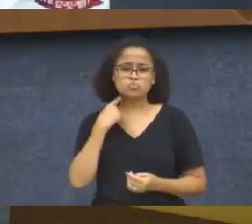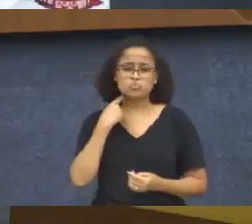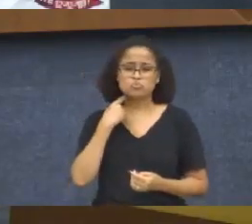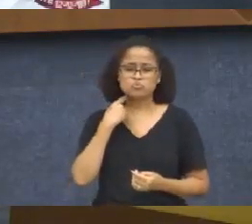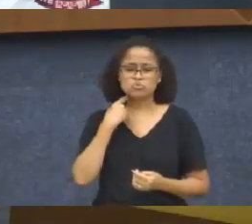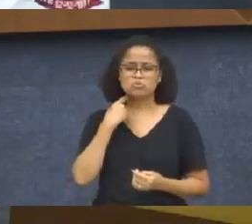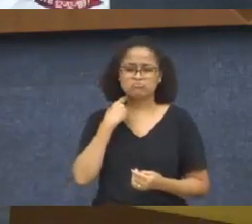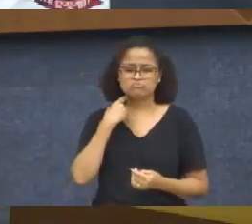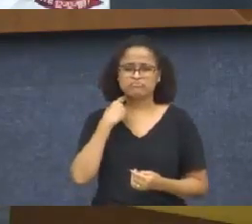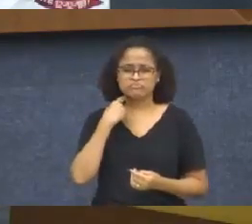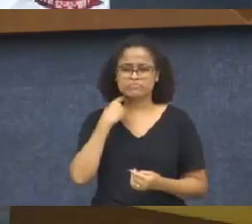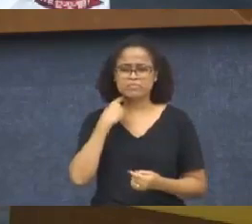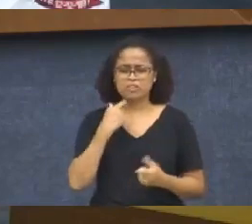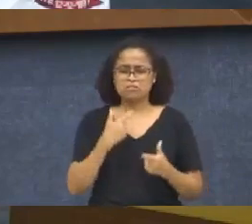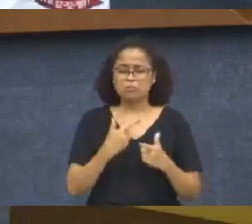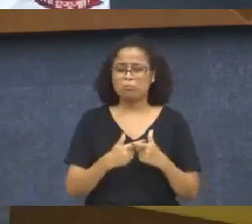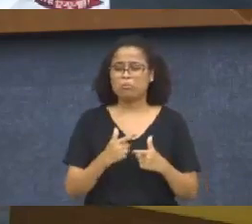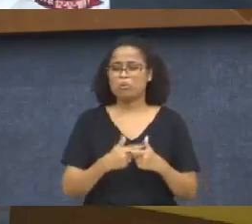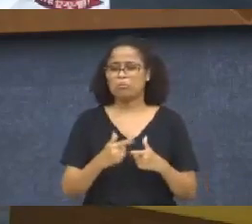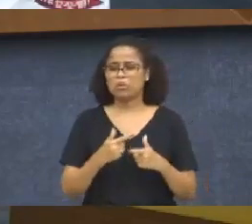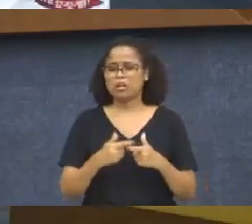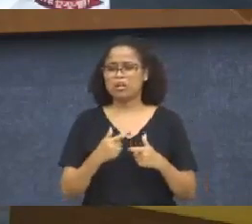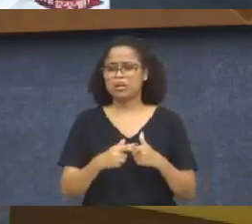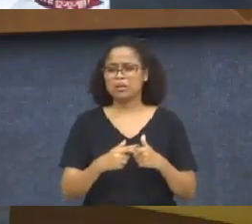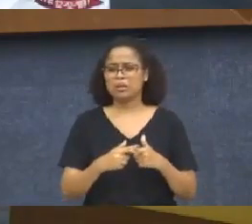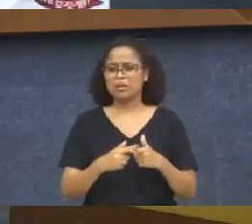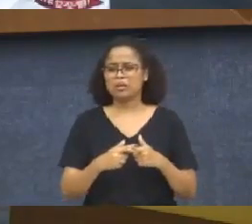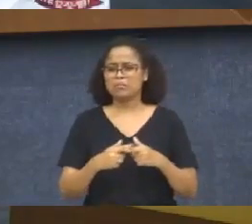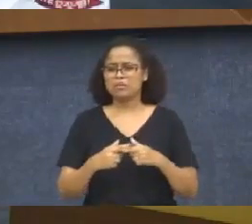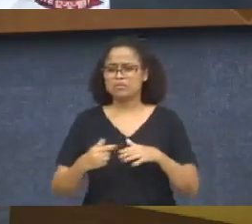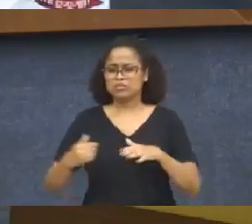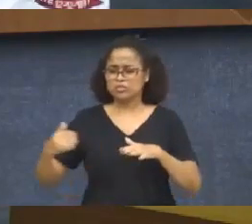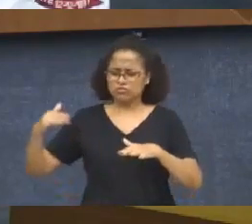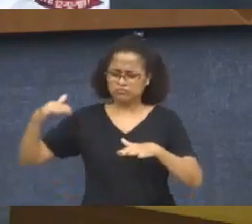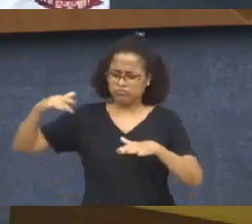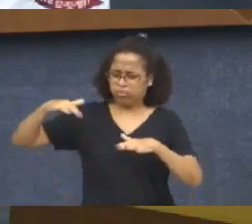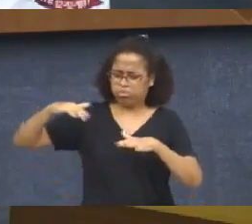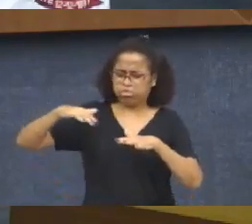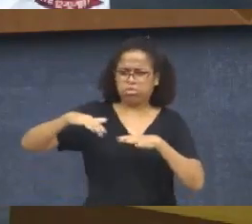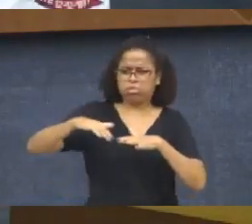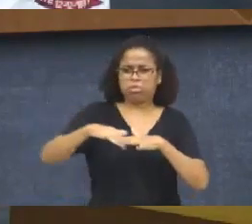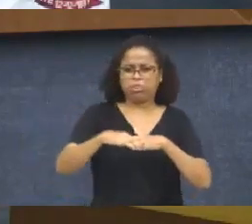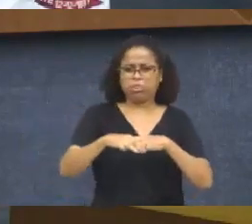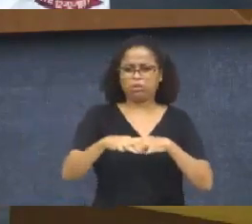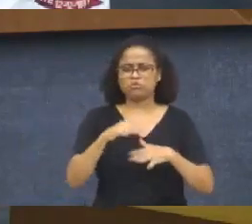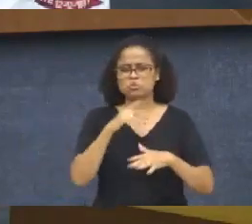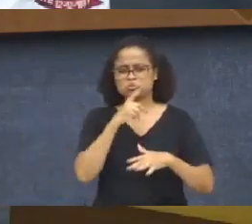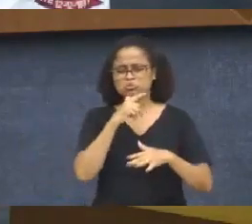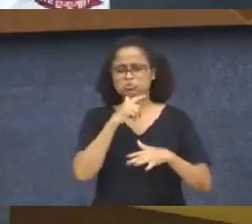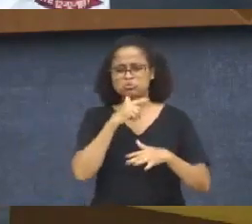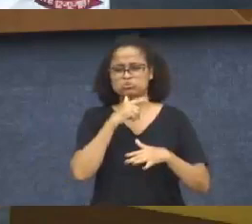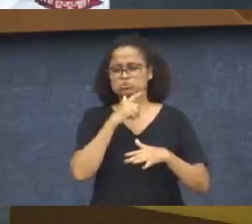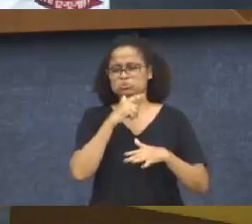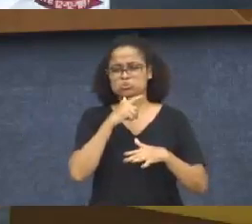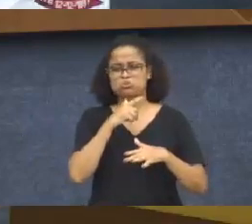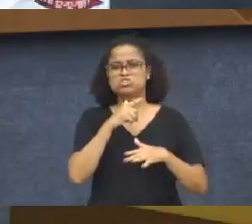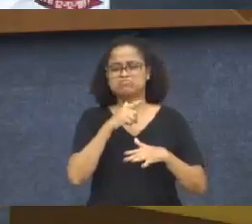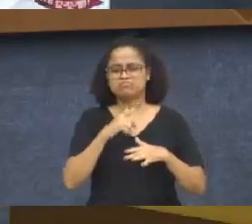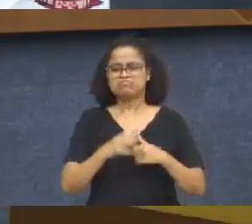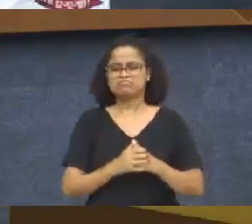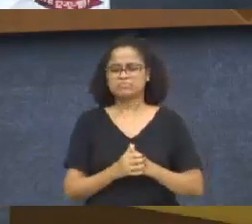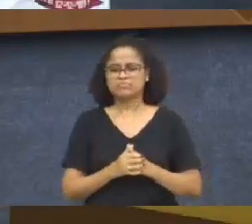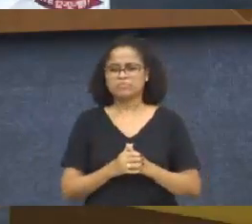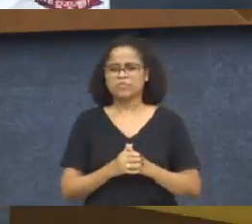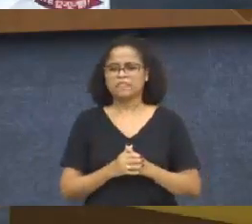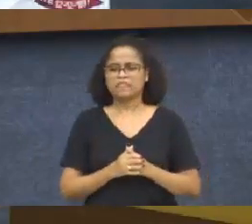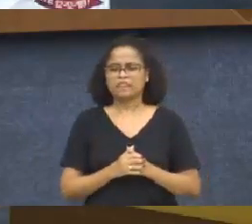turva, com problemas, esgoto chegando na lagoa, assoreamento de toda forma, e essa movimentação que